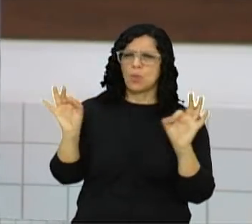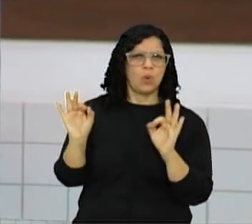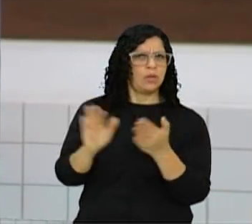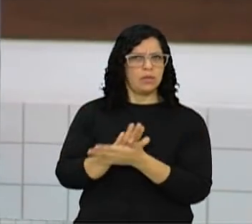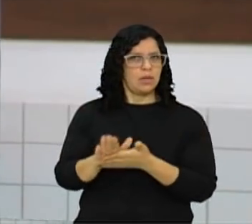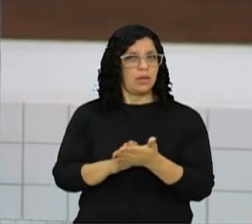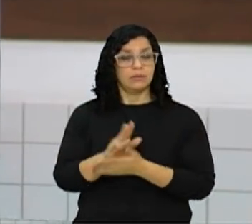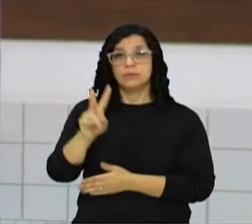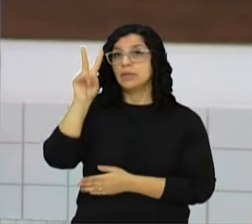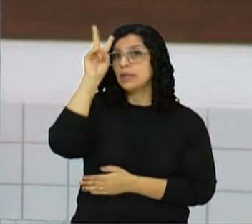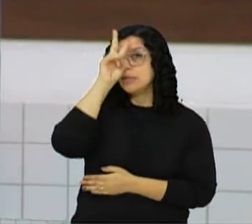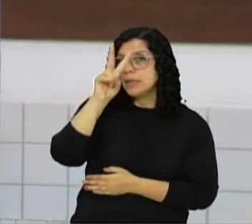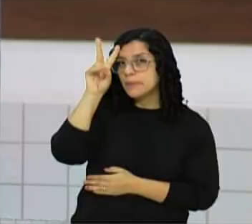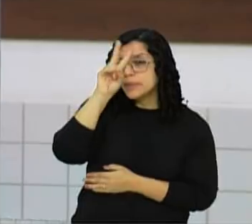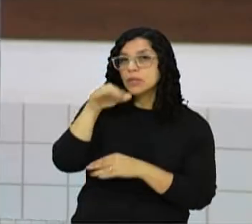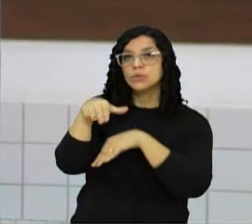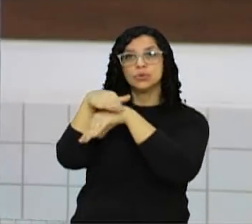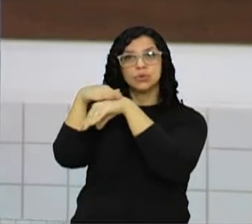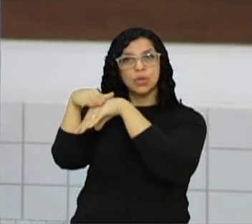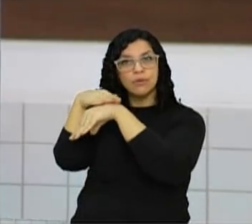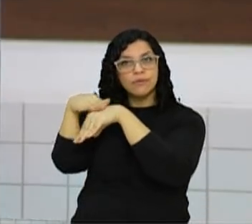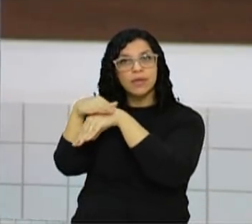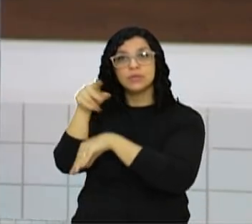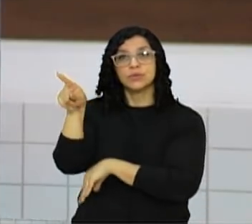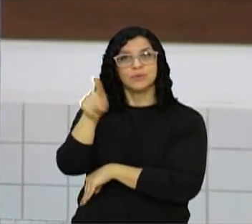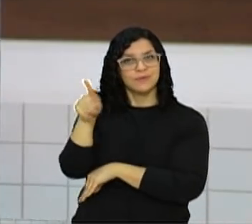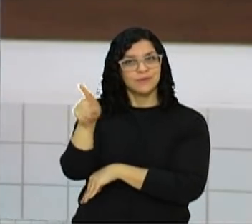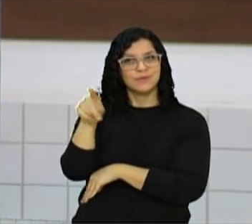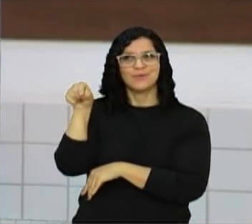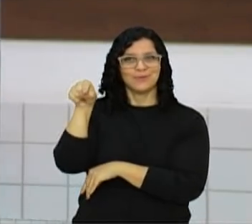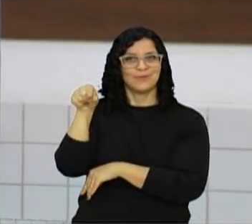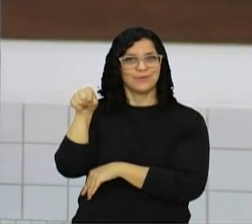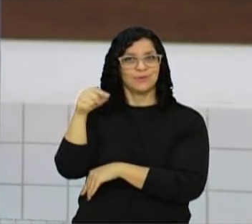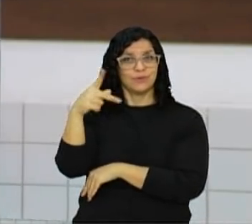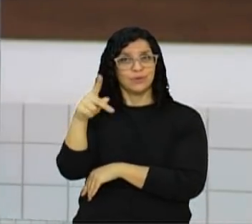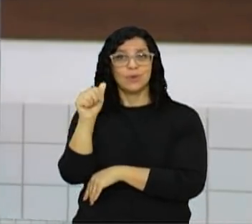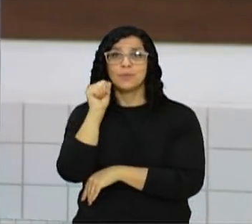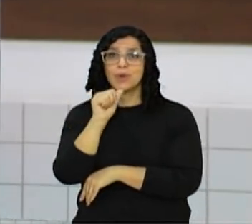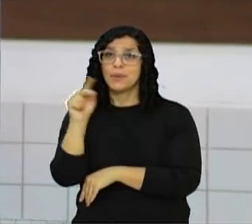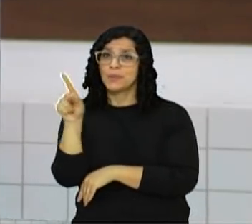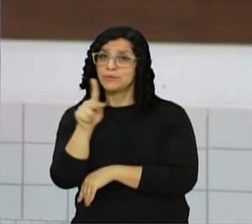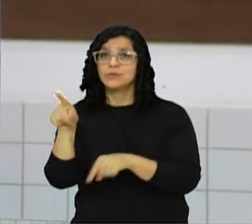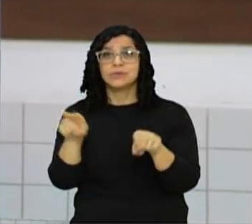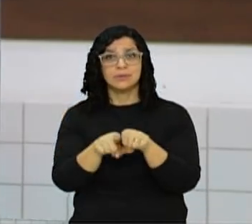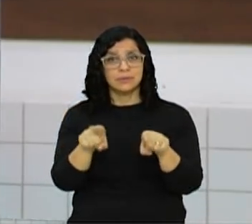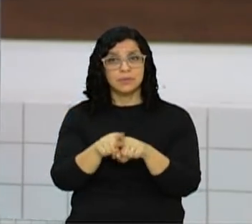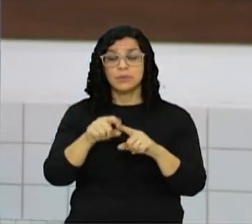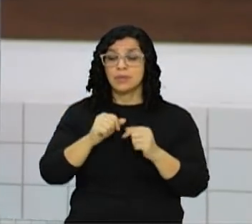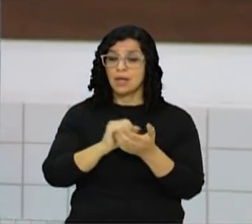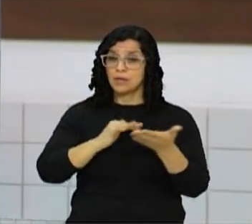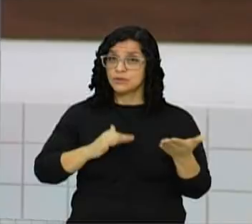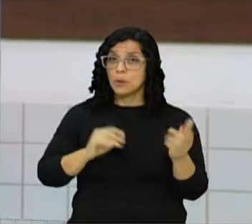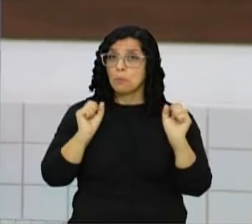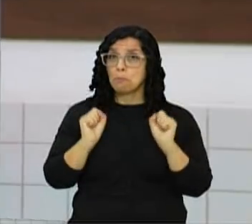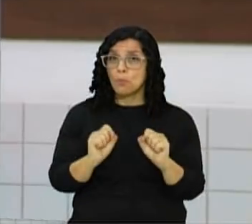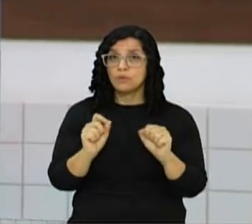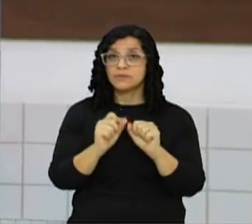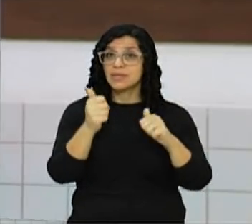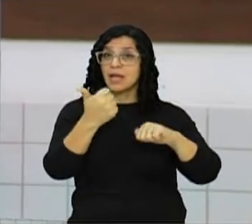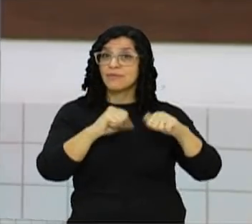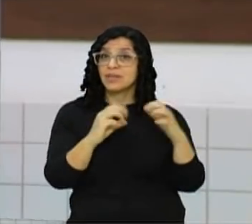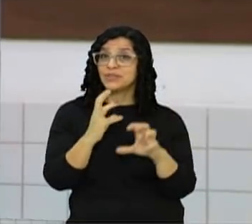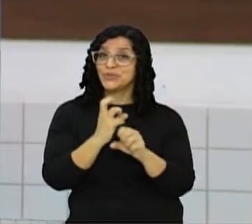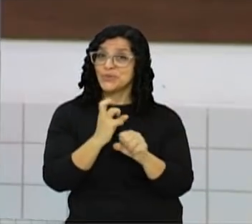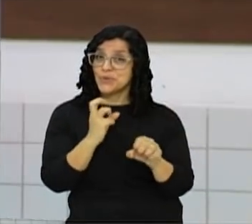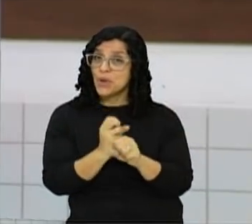problema. Lembrando, converse com o seu professor, converse com a sua professora, porque essa atividade ela pode ser